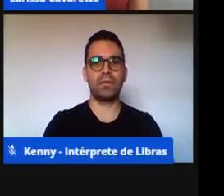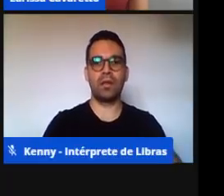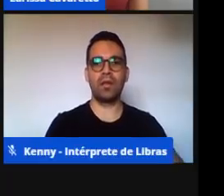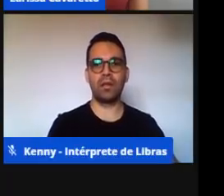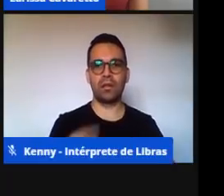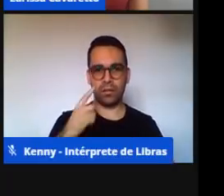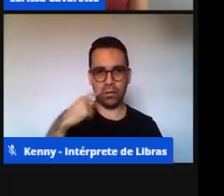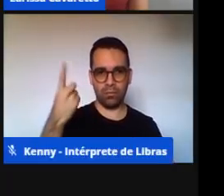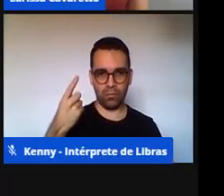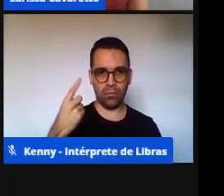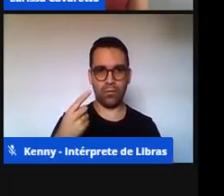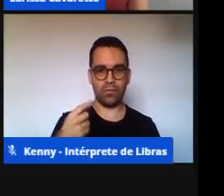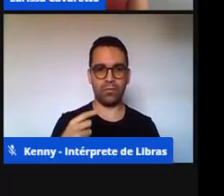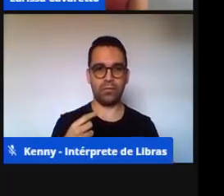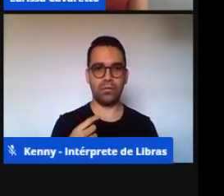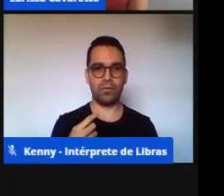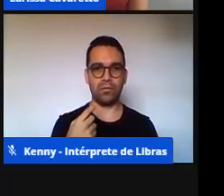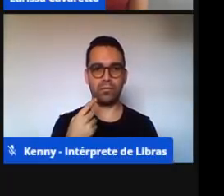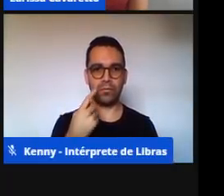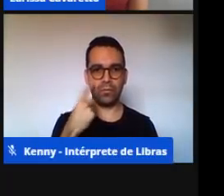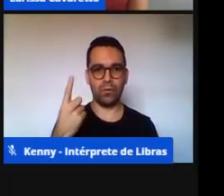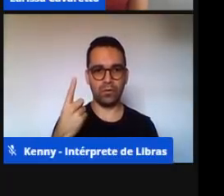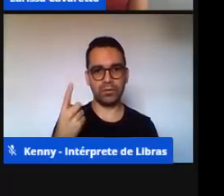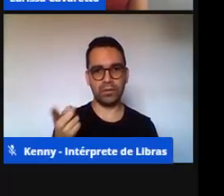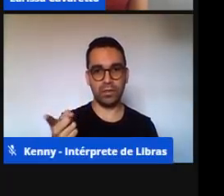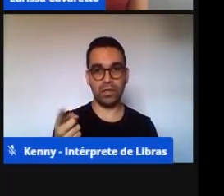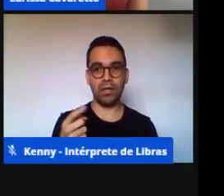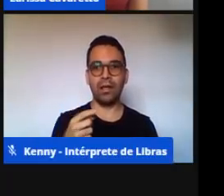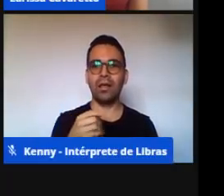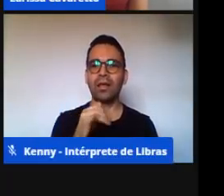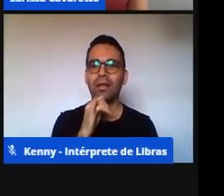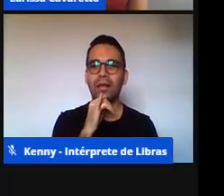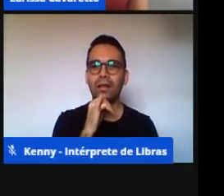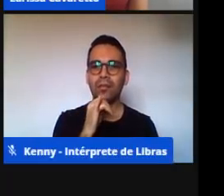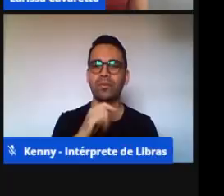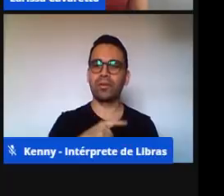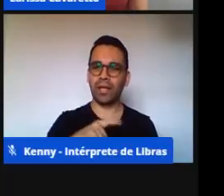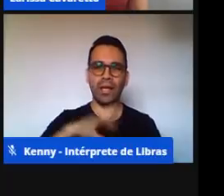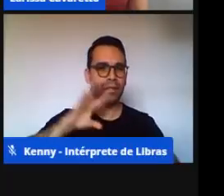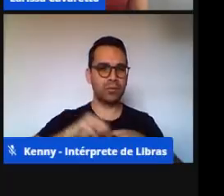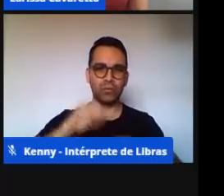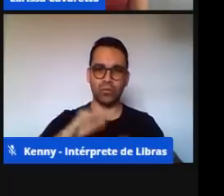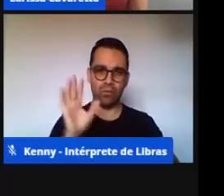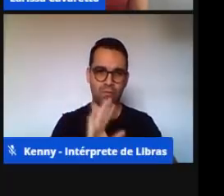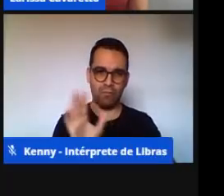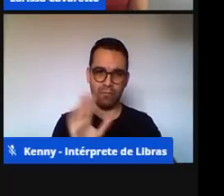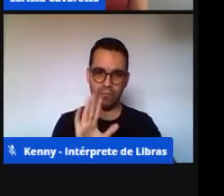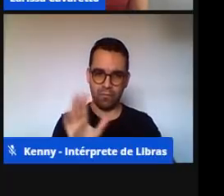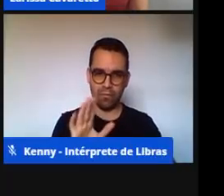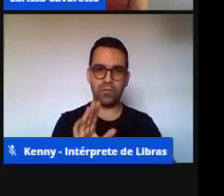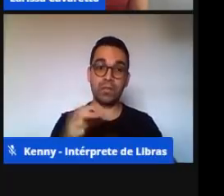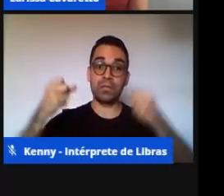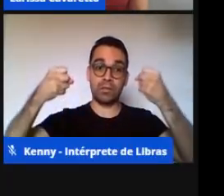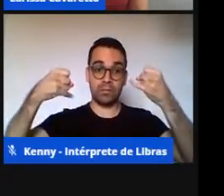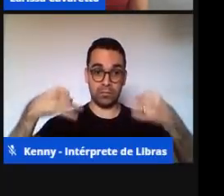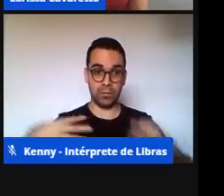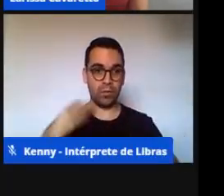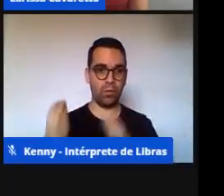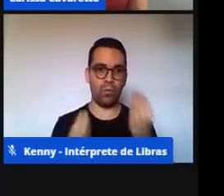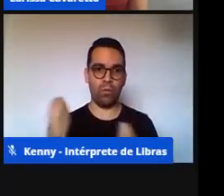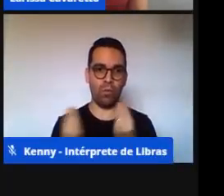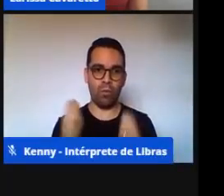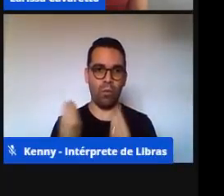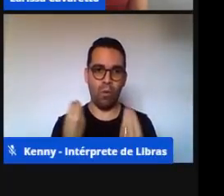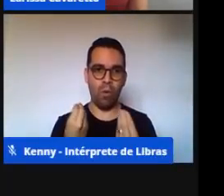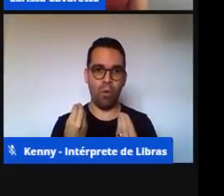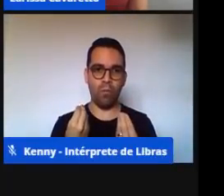mostra sobre a transmissão indireta. Chama O Espirro. O vídeo é um vídeo muito legal, muito didático, que explica muito bem como ocorre a